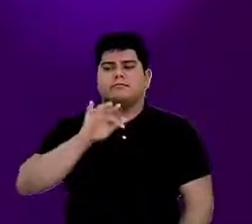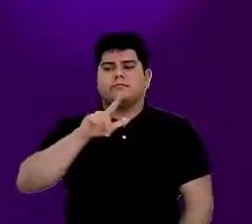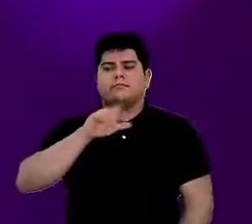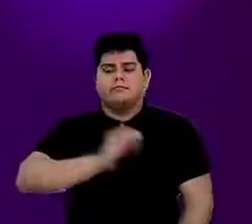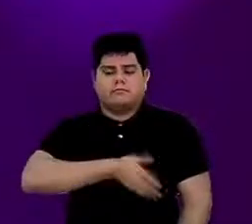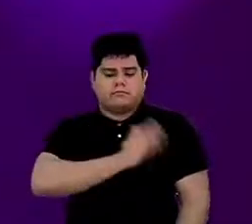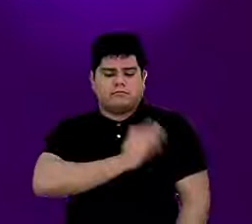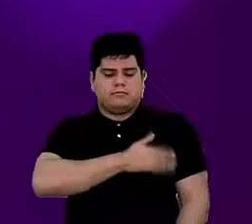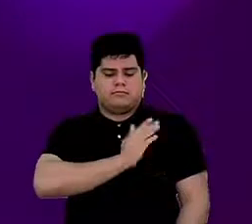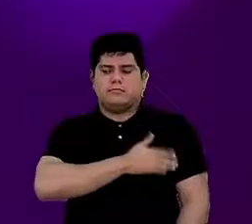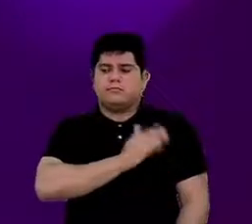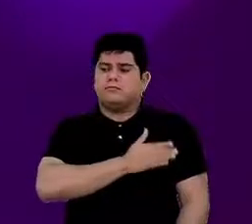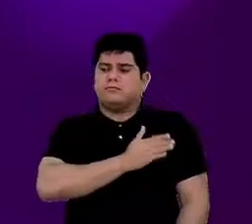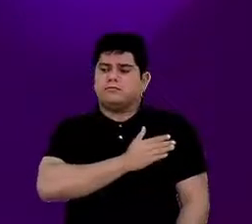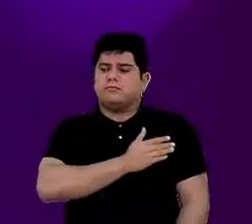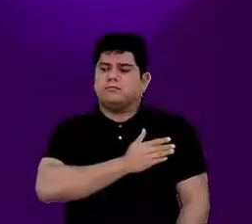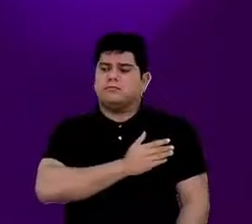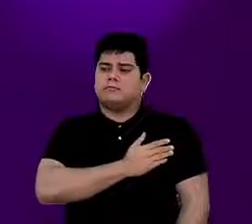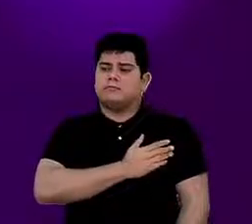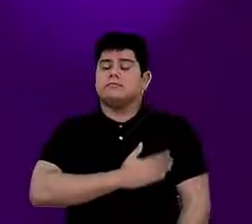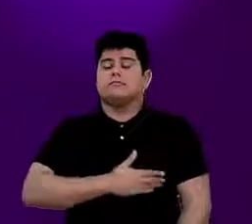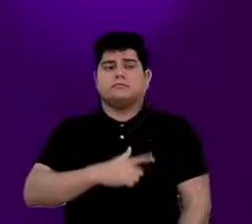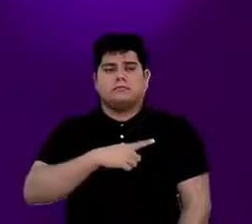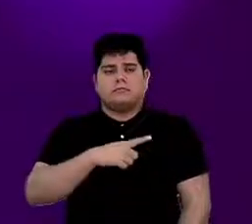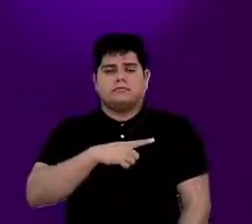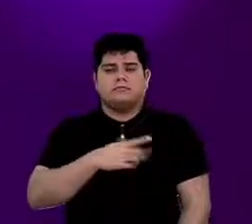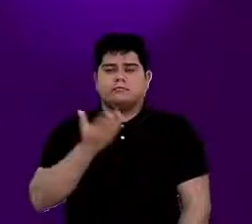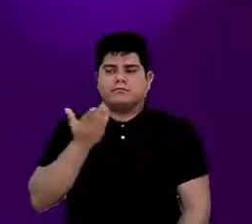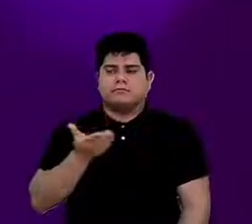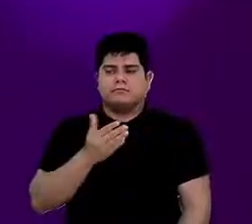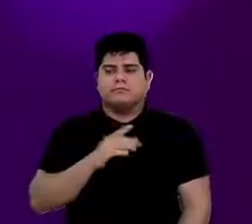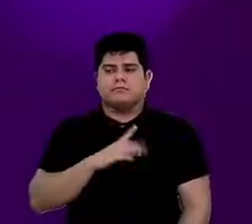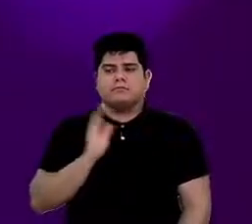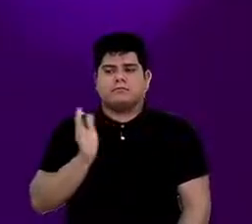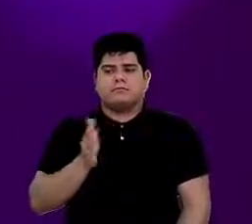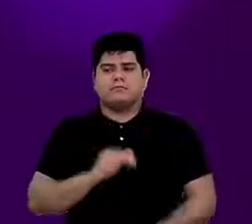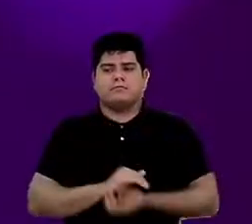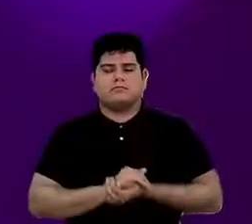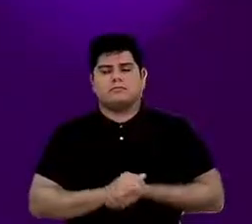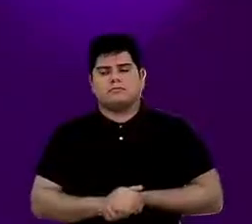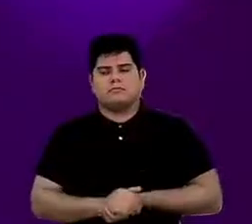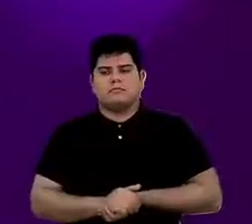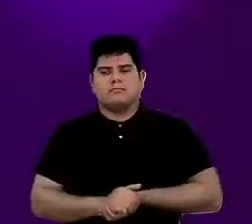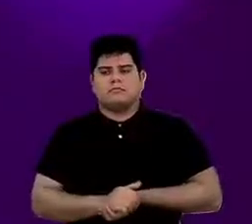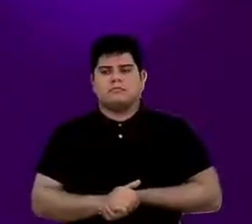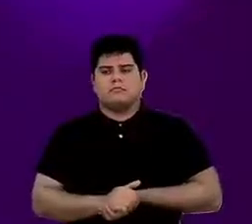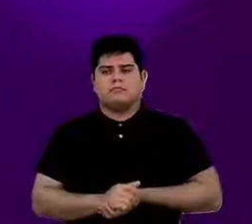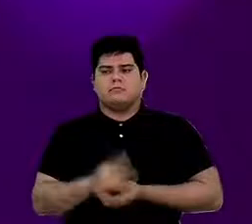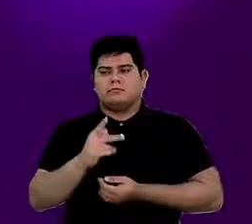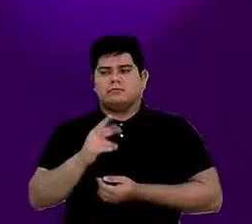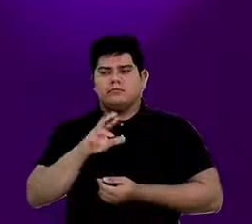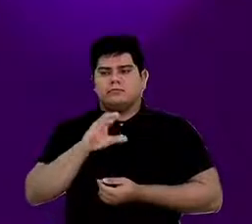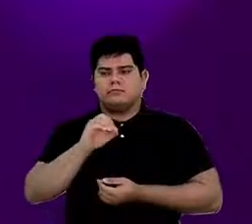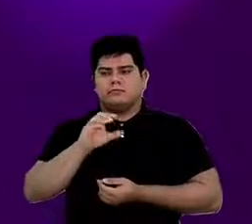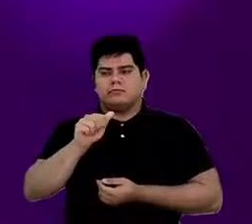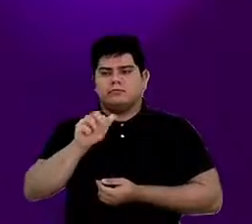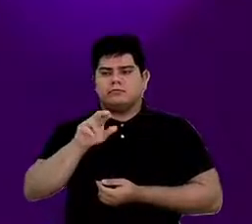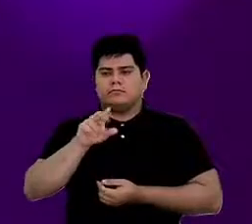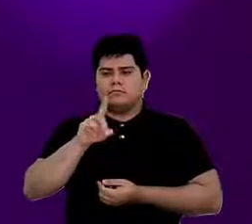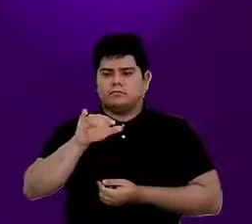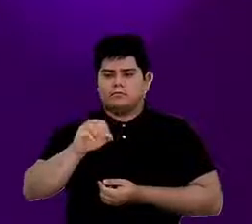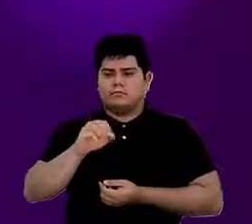coronariano de modo quantitativo. A gente tem esse equipamento instalado no Procardíaco, a gente está chegando